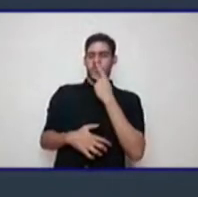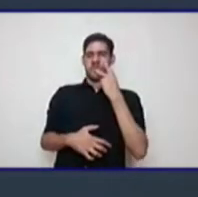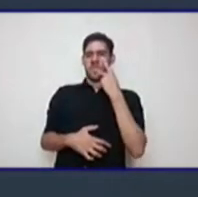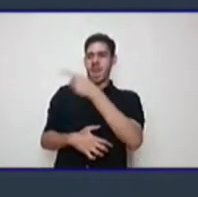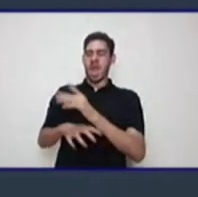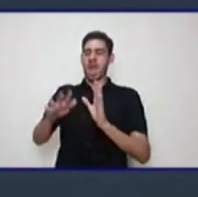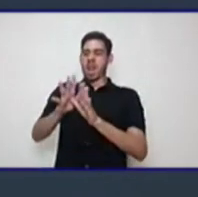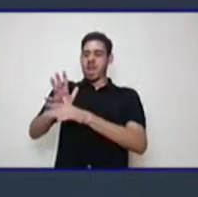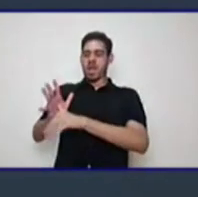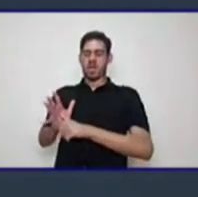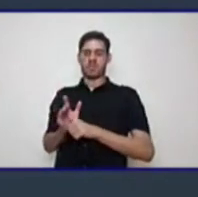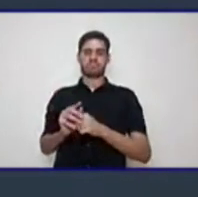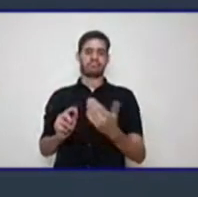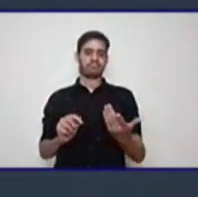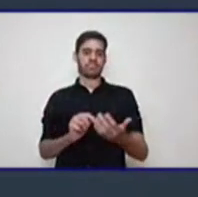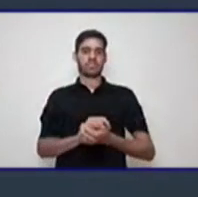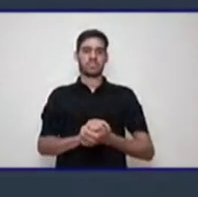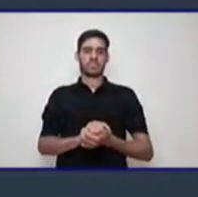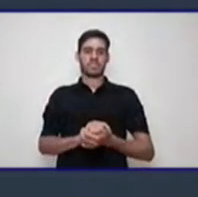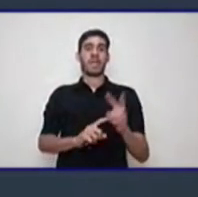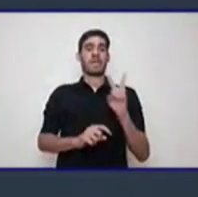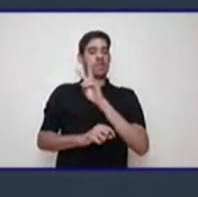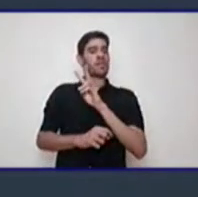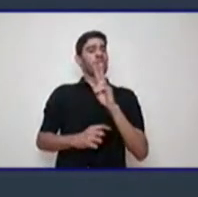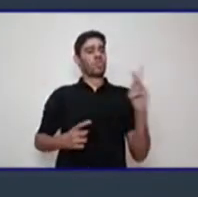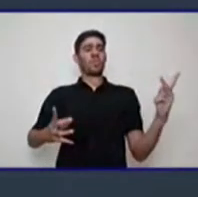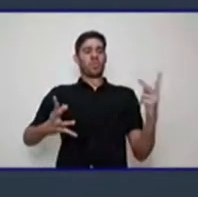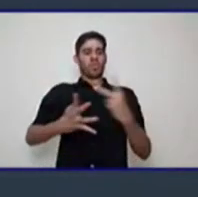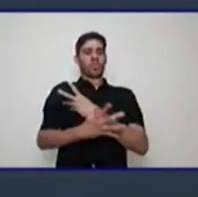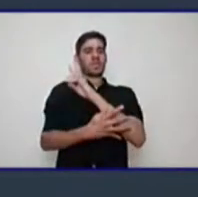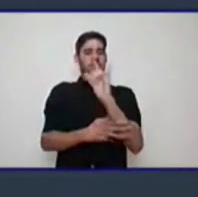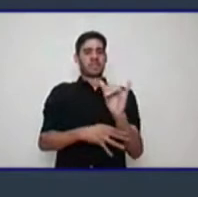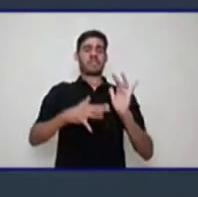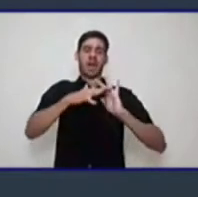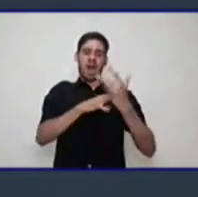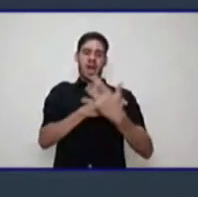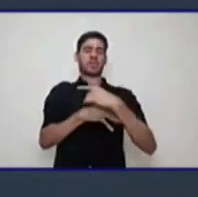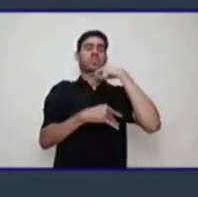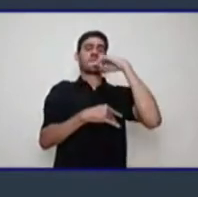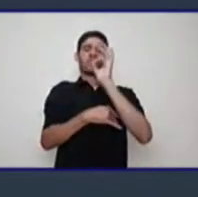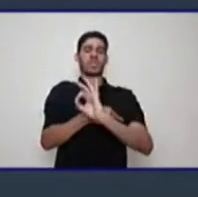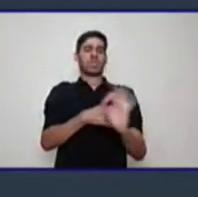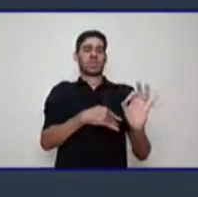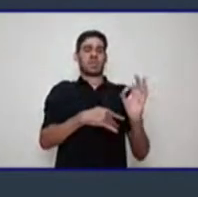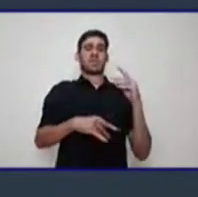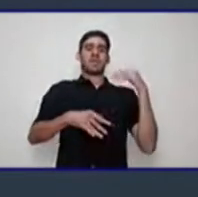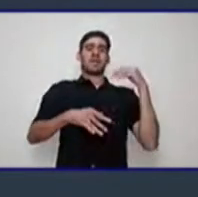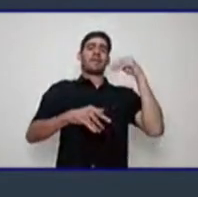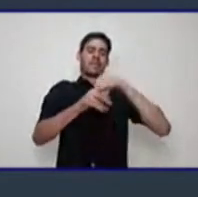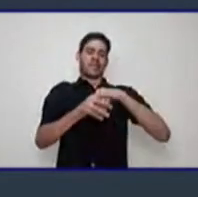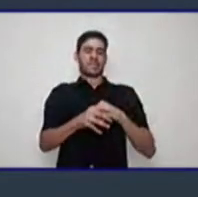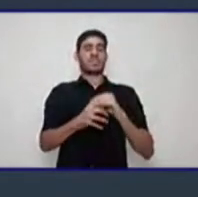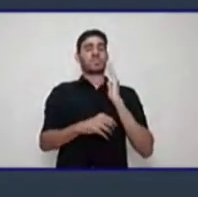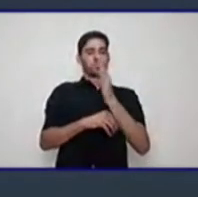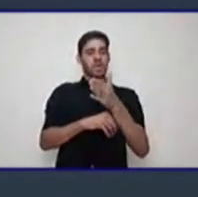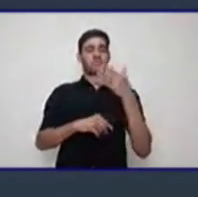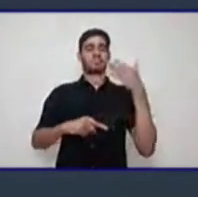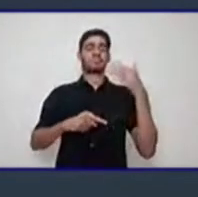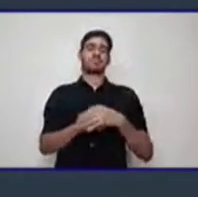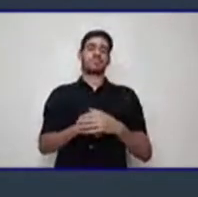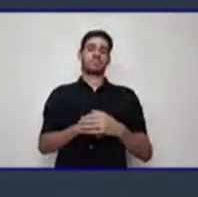corrupto, que vai acontecer na rede social, não tenho dúvida, quem já entrou lá, com todas